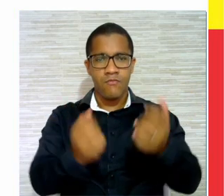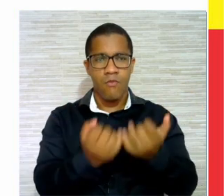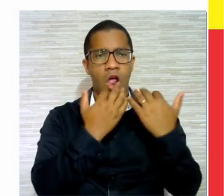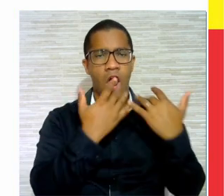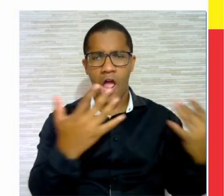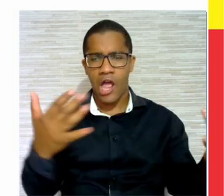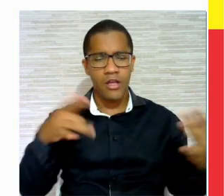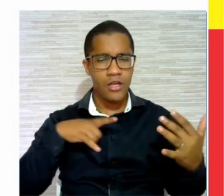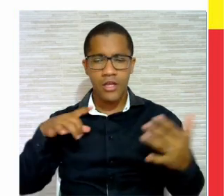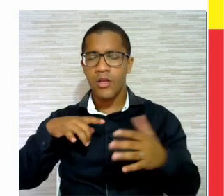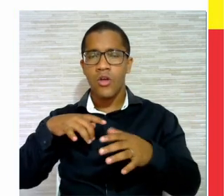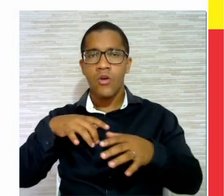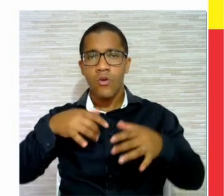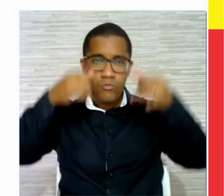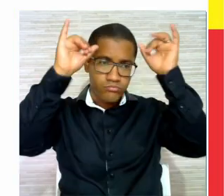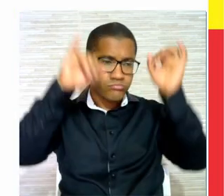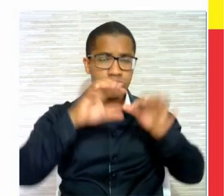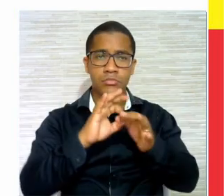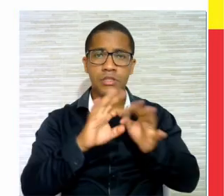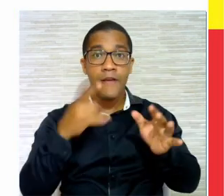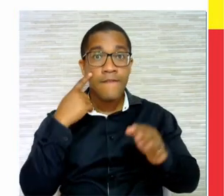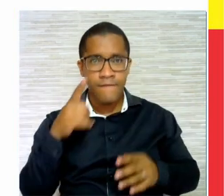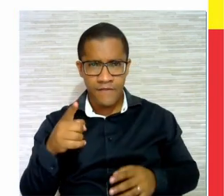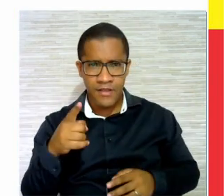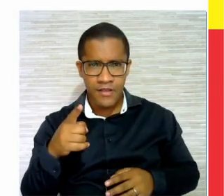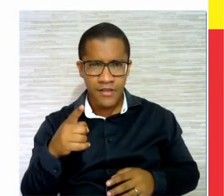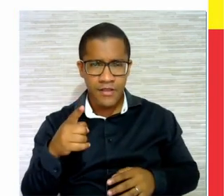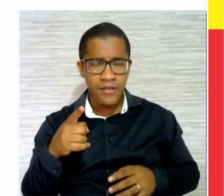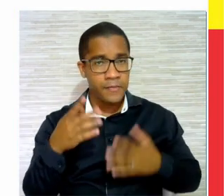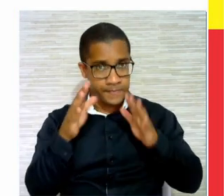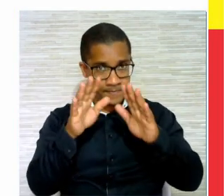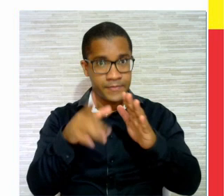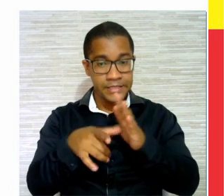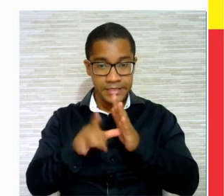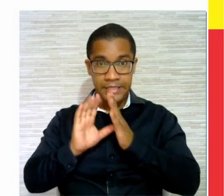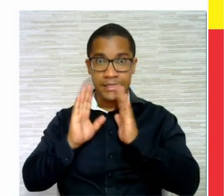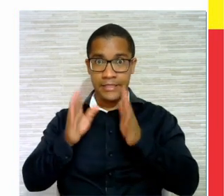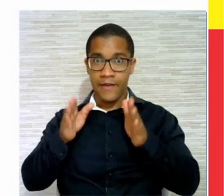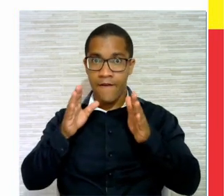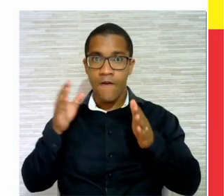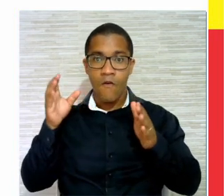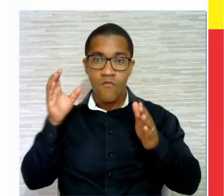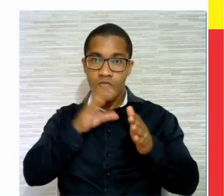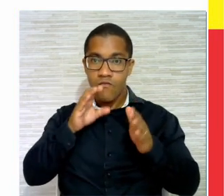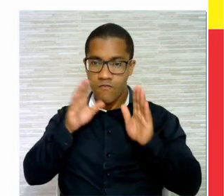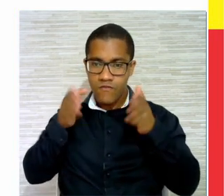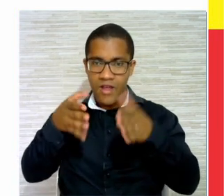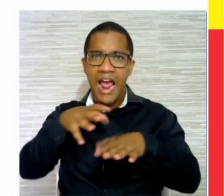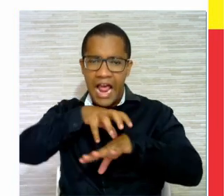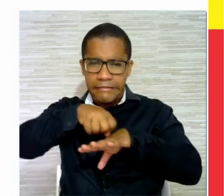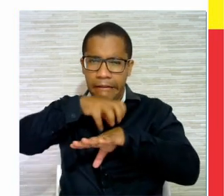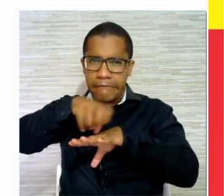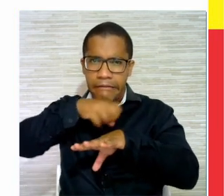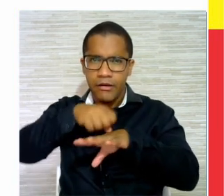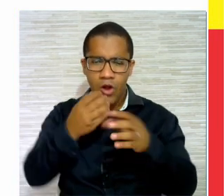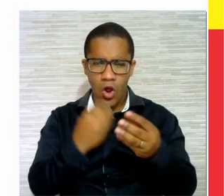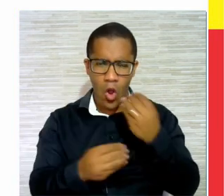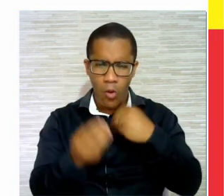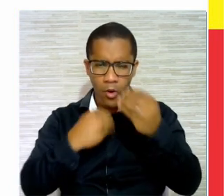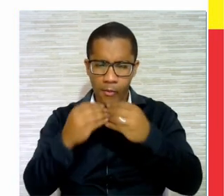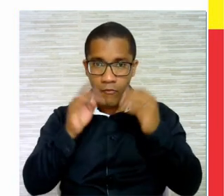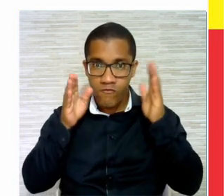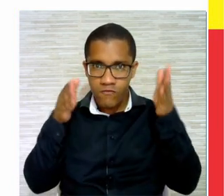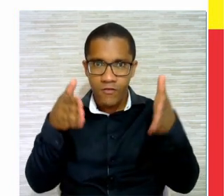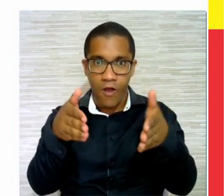Nas pastagens. Observa na tela. Então, diferente do que a gente viu na pecuária intensiva, onde o gado estava se alimentando